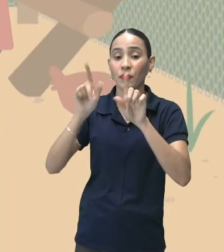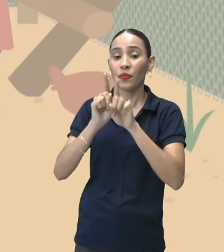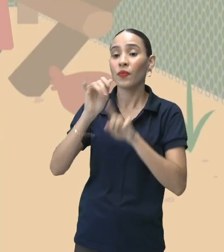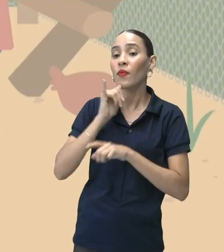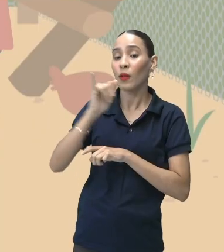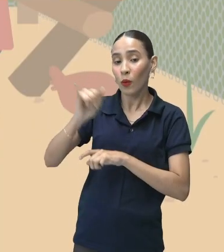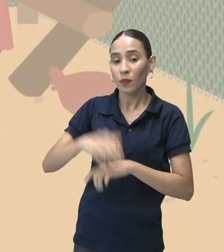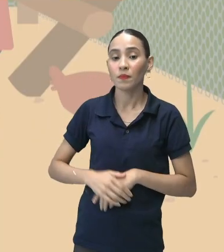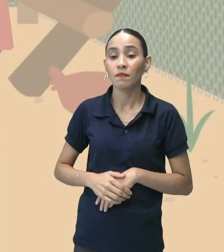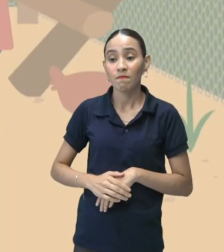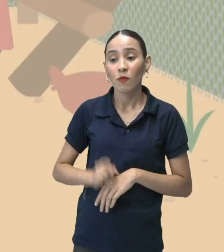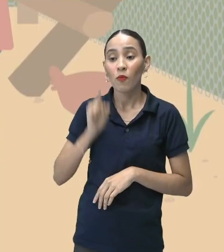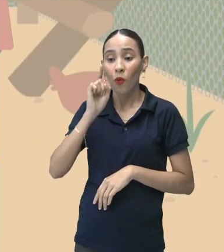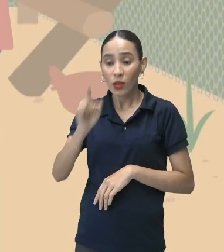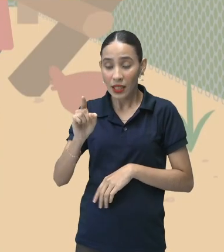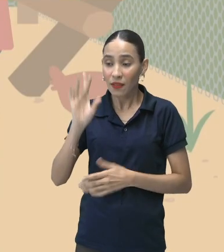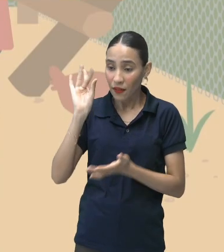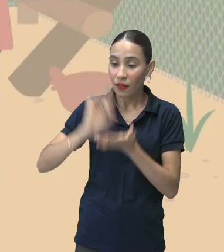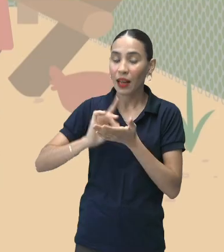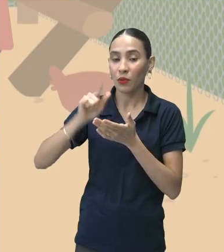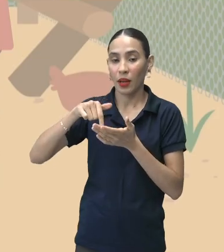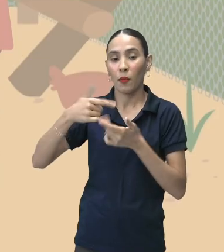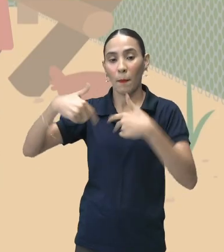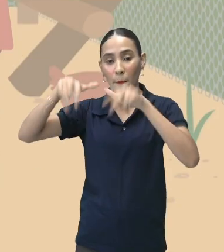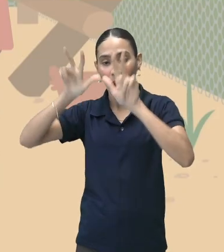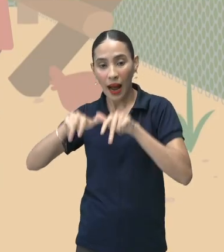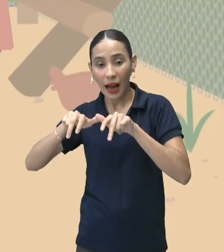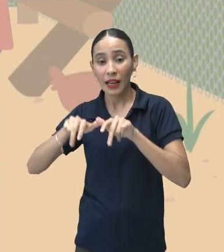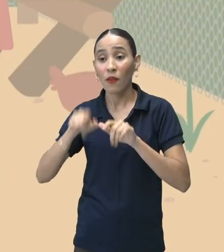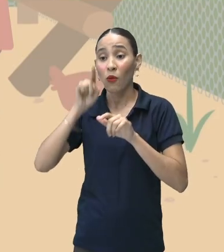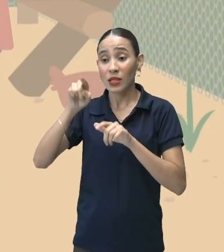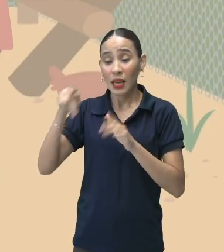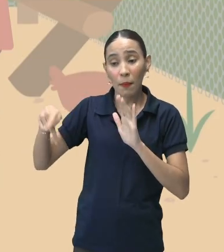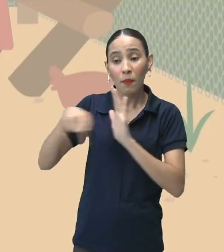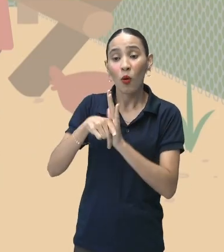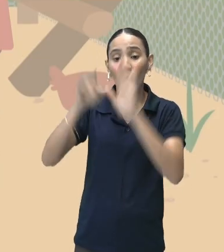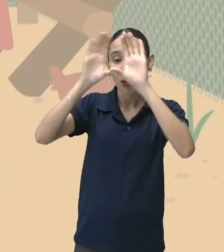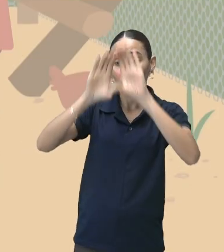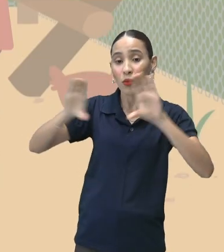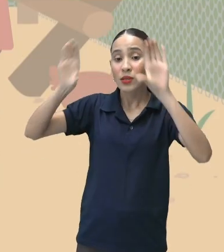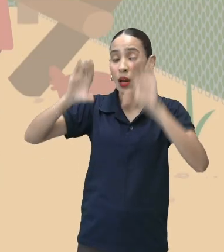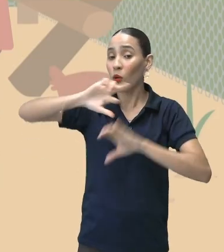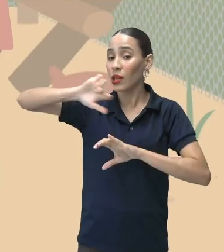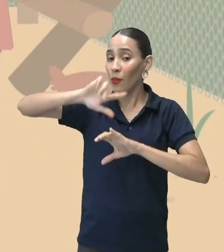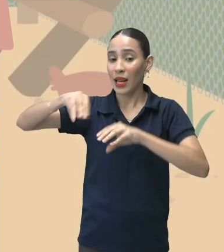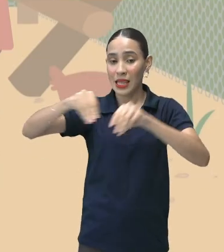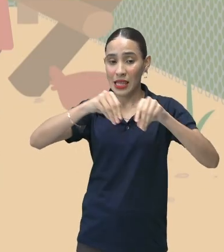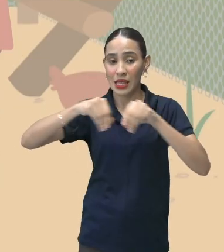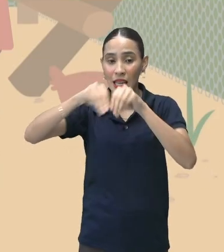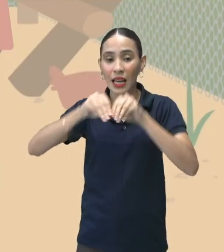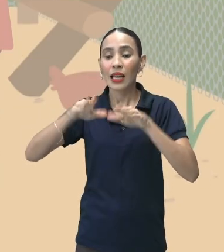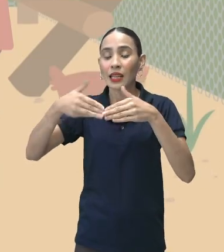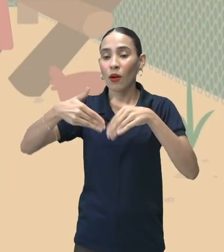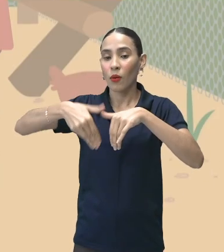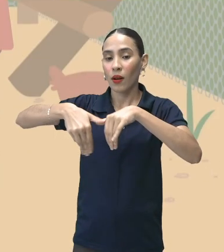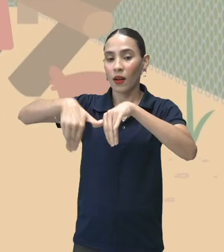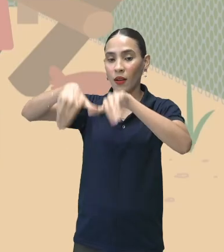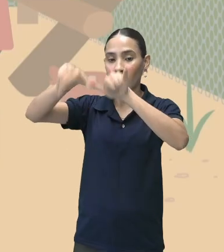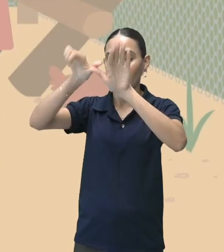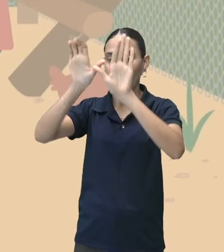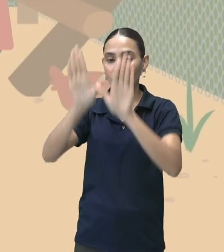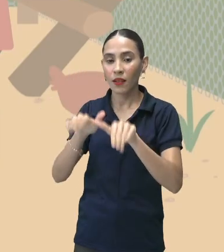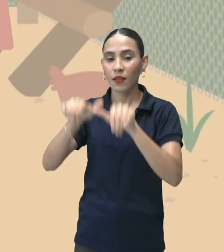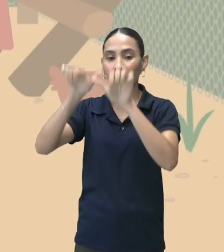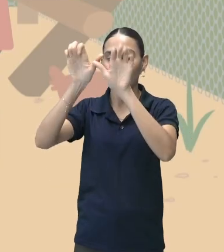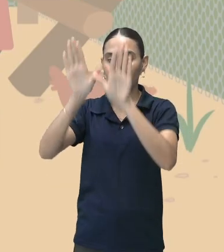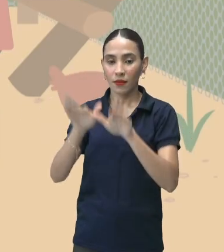disse: "Já que você de fato é uma águia, já que você pertence ao céu e não à terra, então abra suas asas